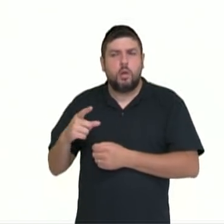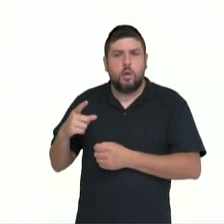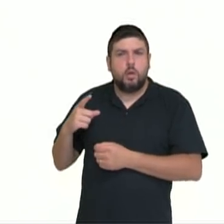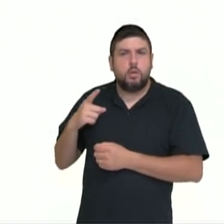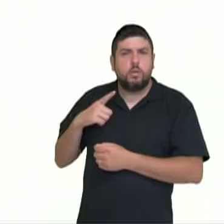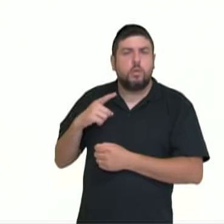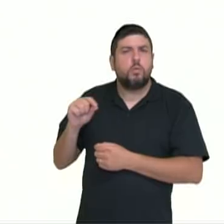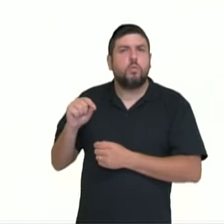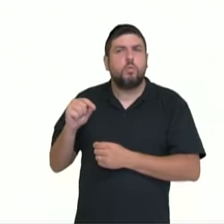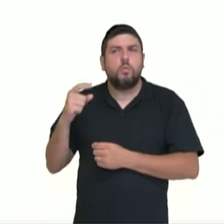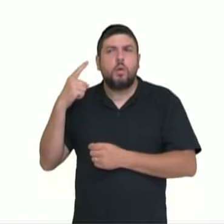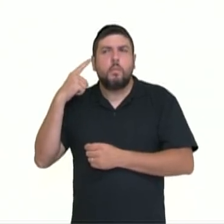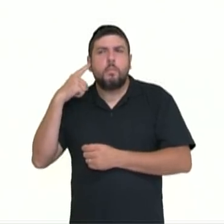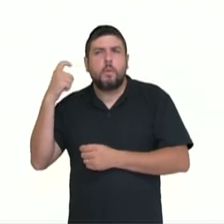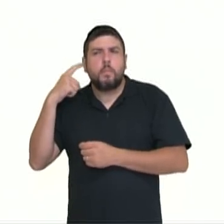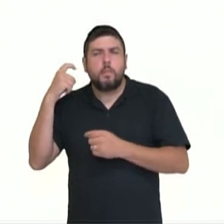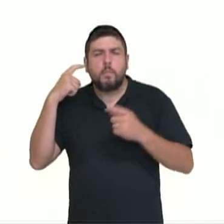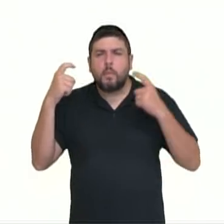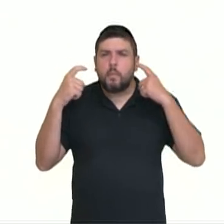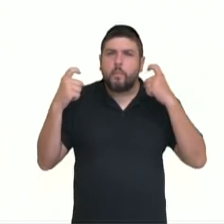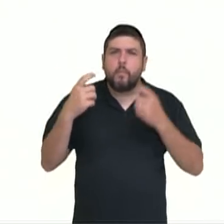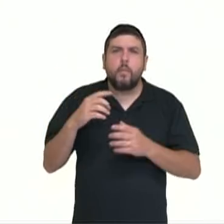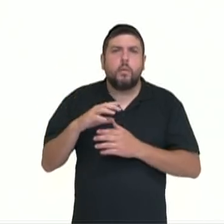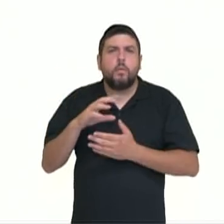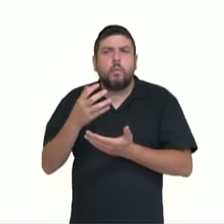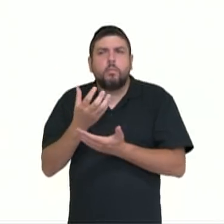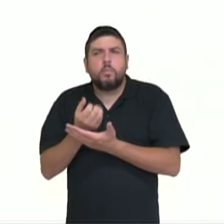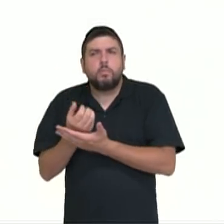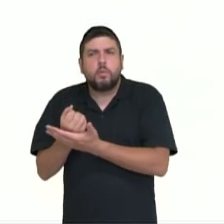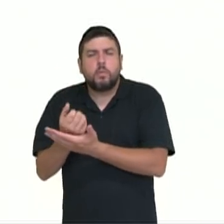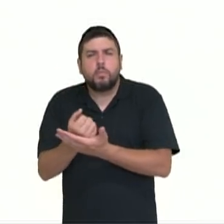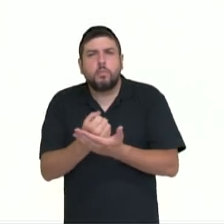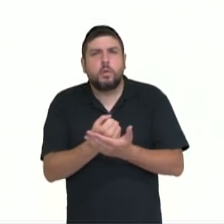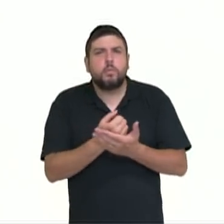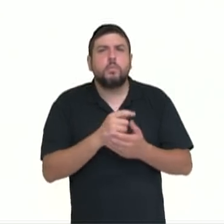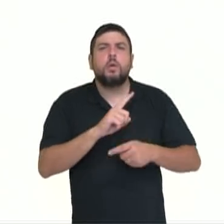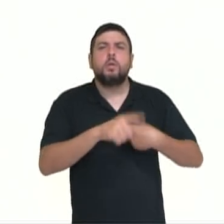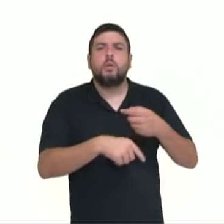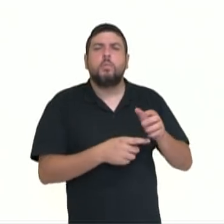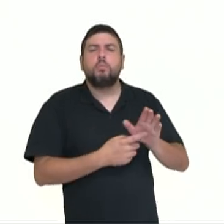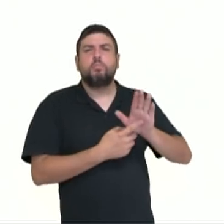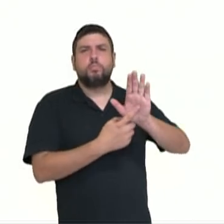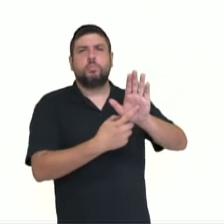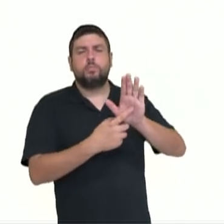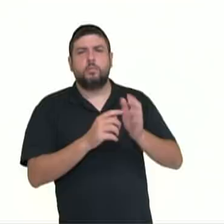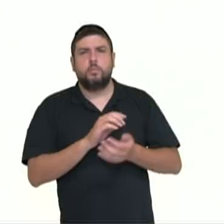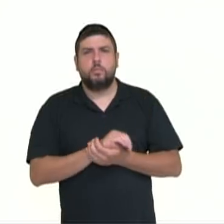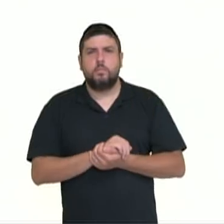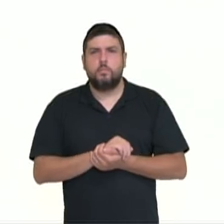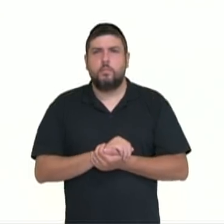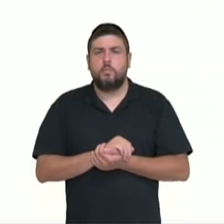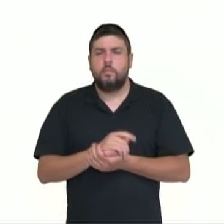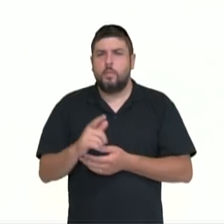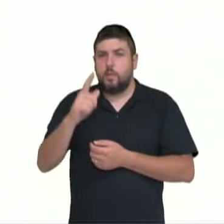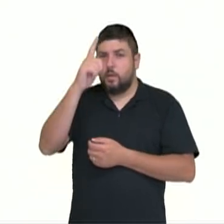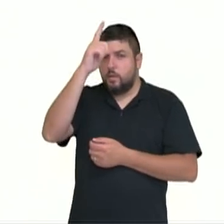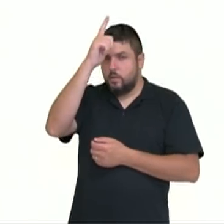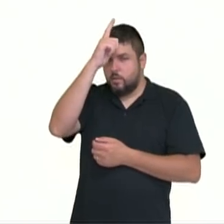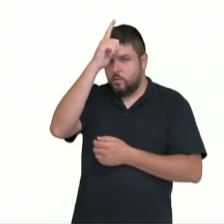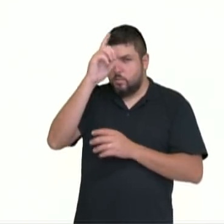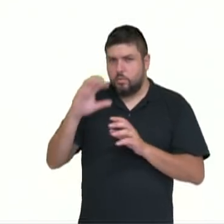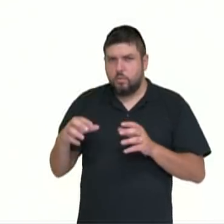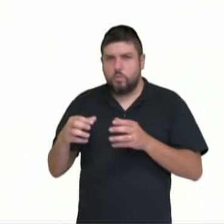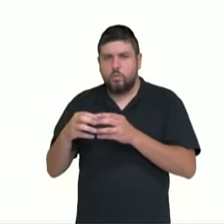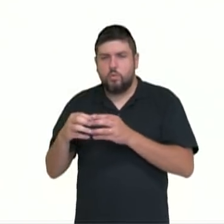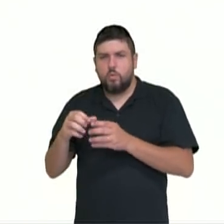gravações de ruídos. E na Alemanha, um grupo conduzido por Stockhausen